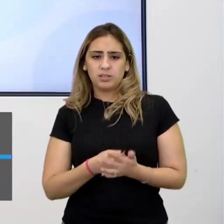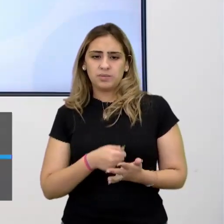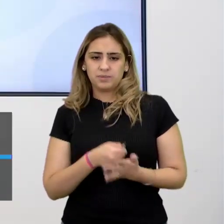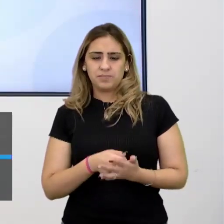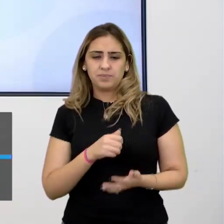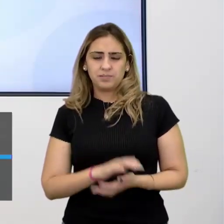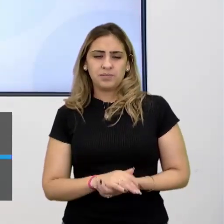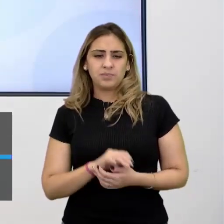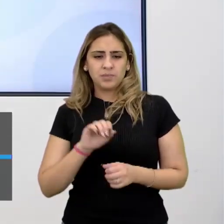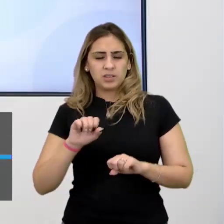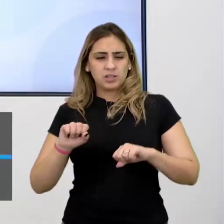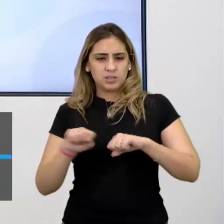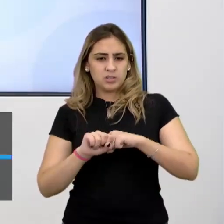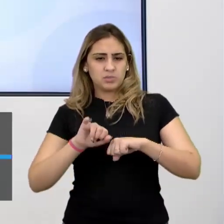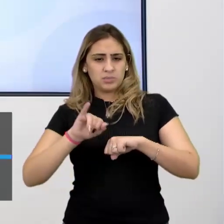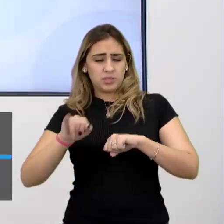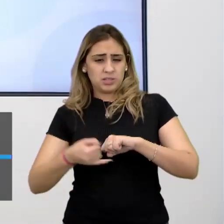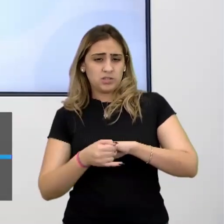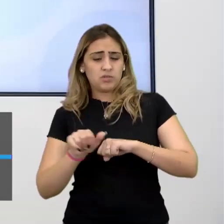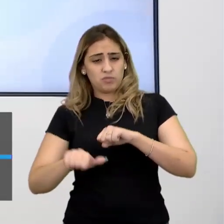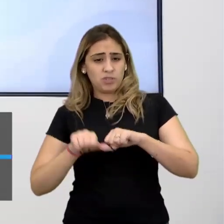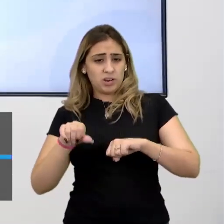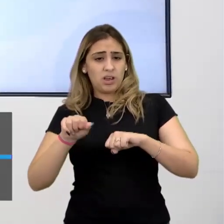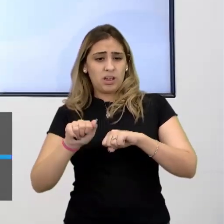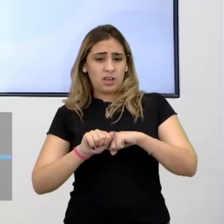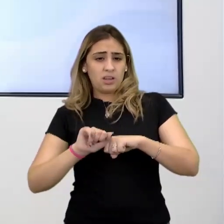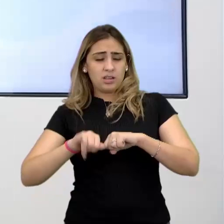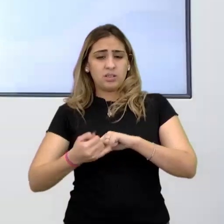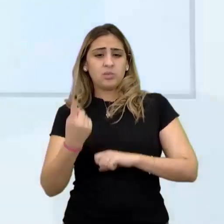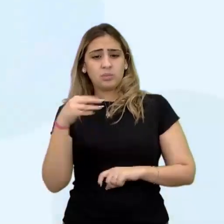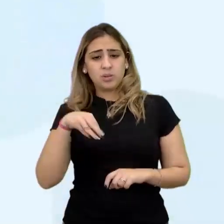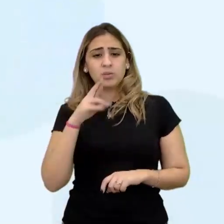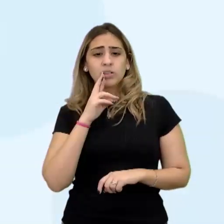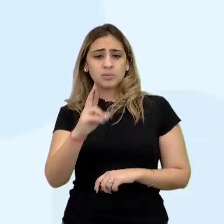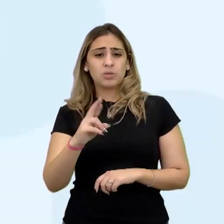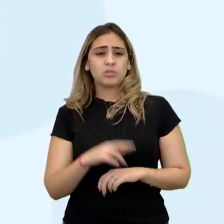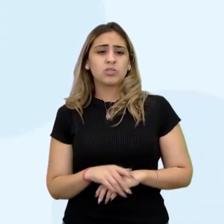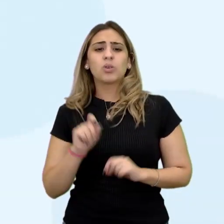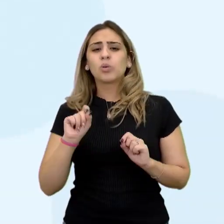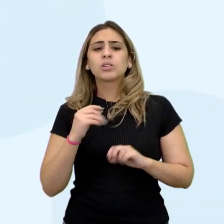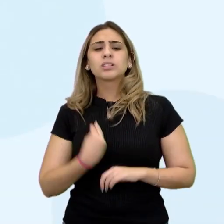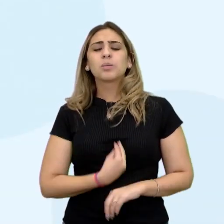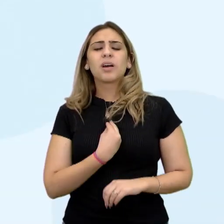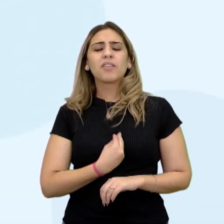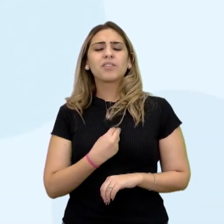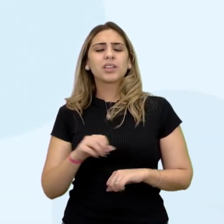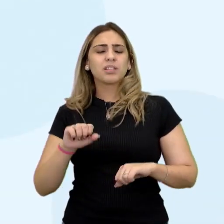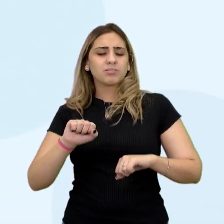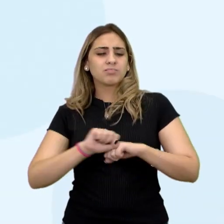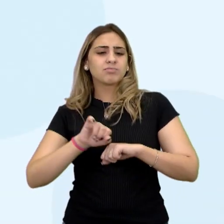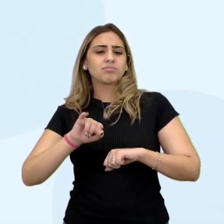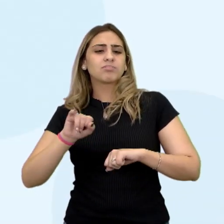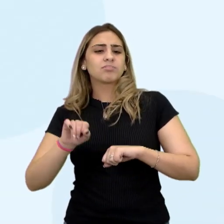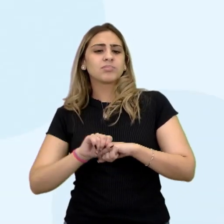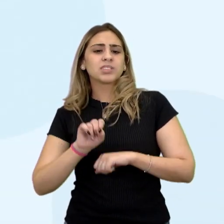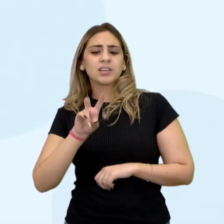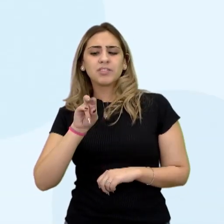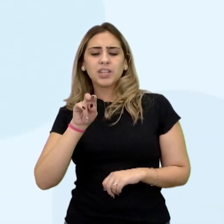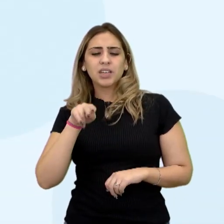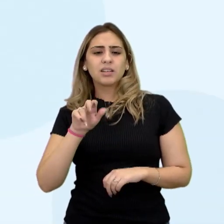de ser substantivo, virou adjetivo. E aí eu pergunto para você, em 1 minuto responde, o que seria uma vida severina?